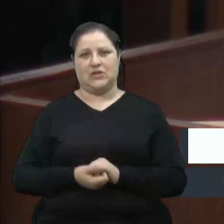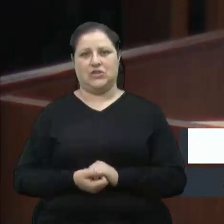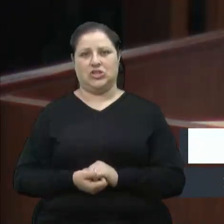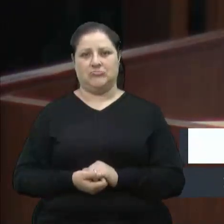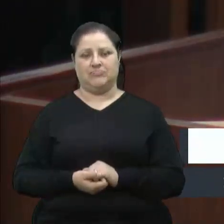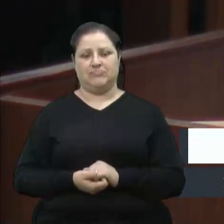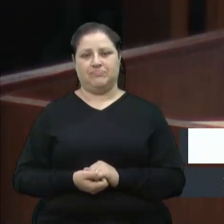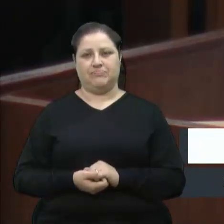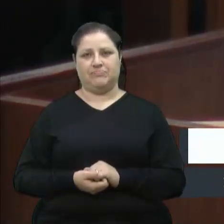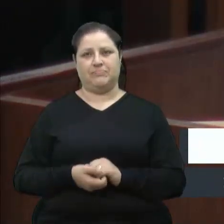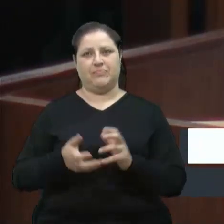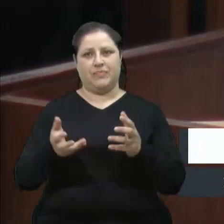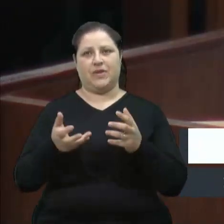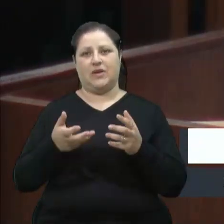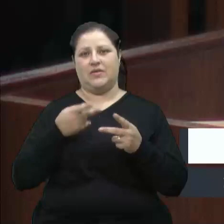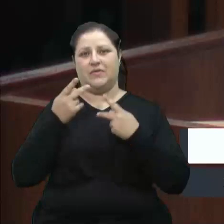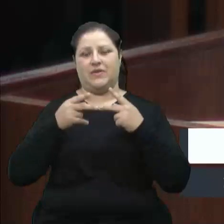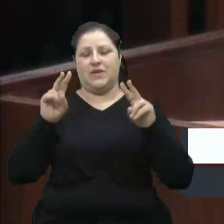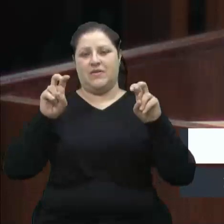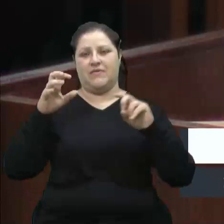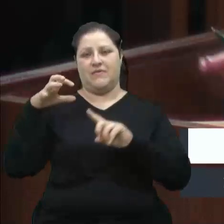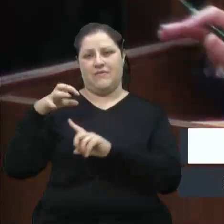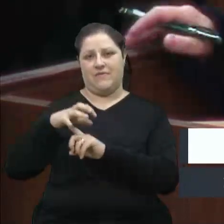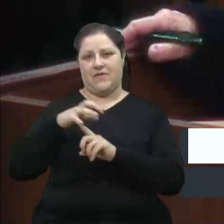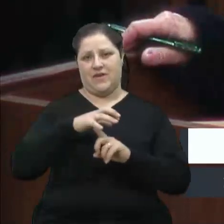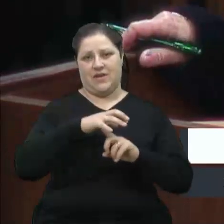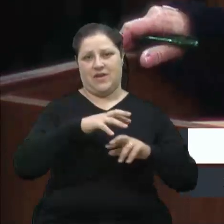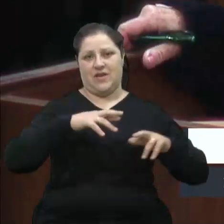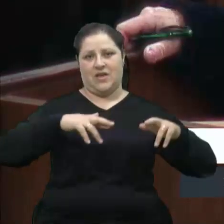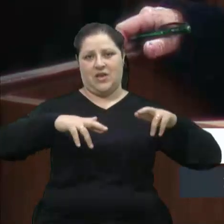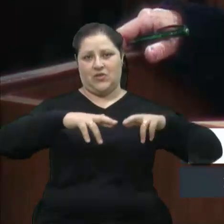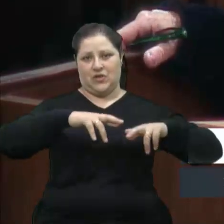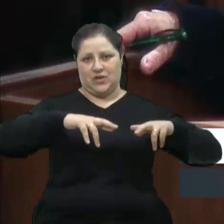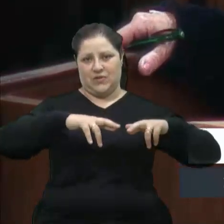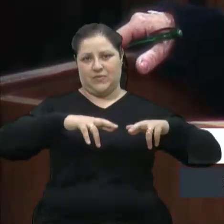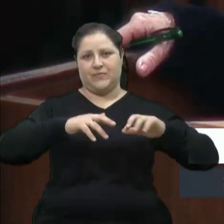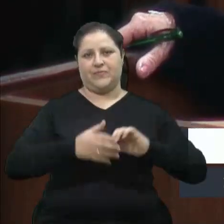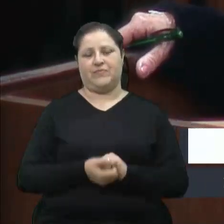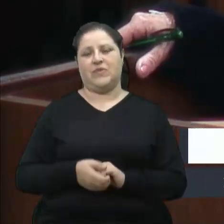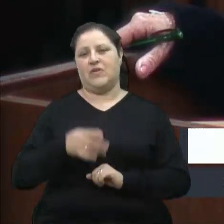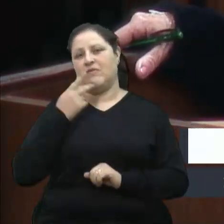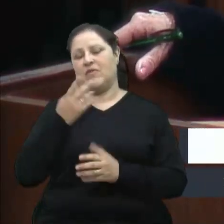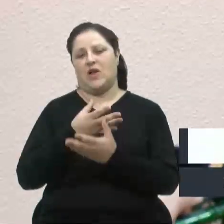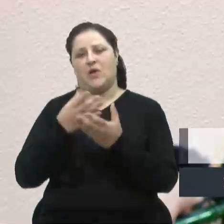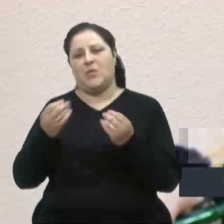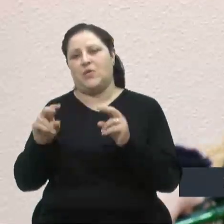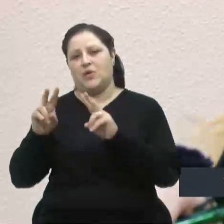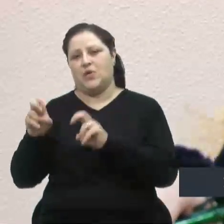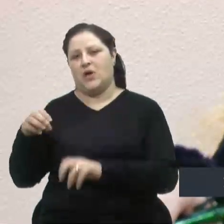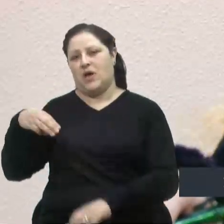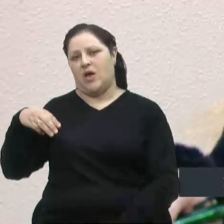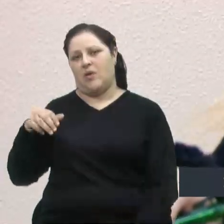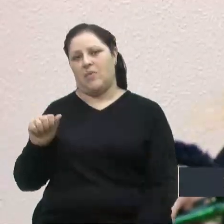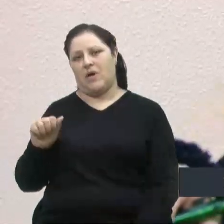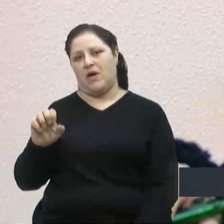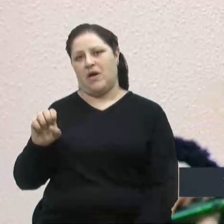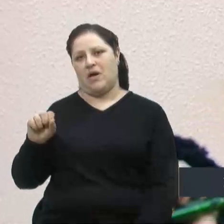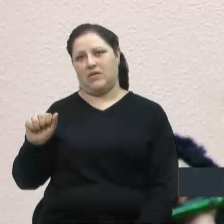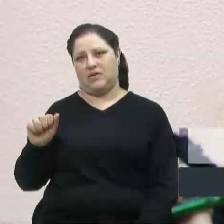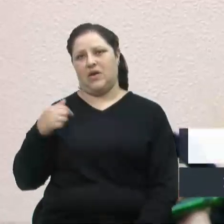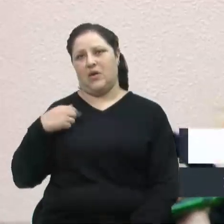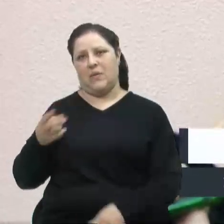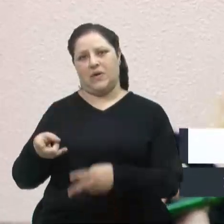que eu quero falar da feira, a feira regional. Se fala muito na Maesa, Maesa, Maesa, e eu percebo que